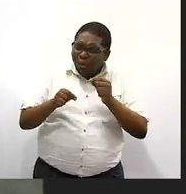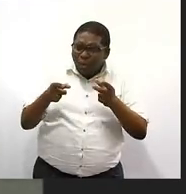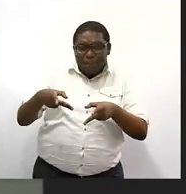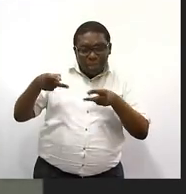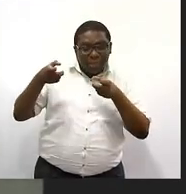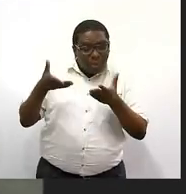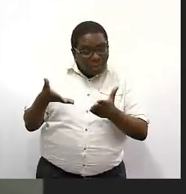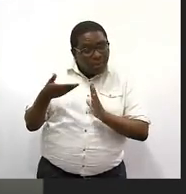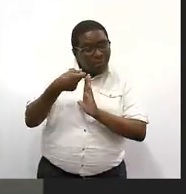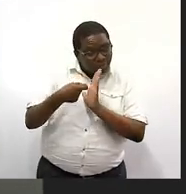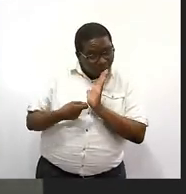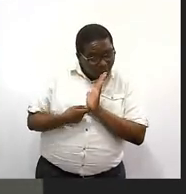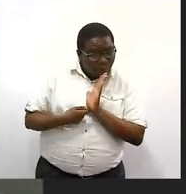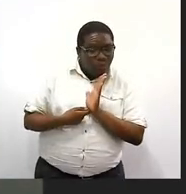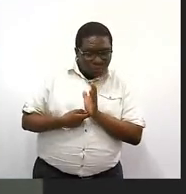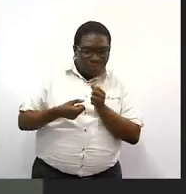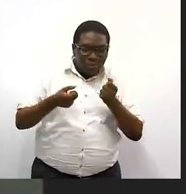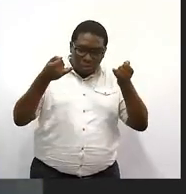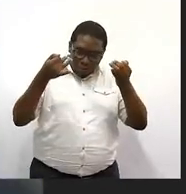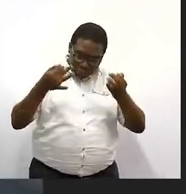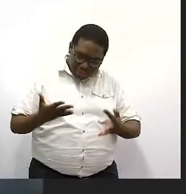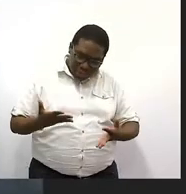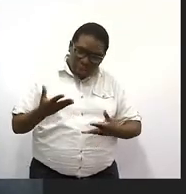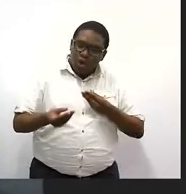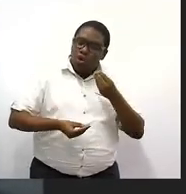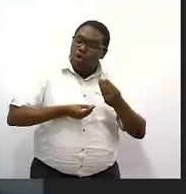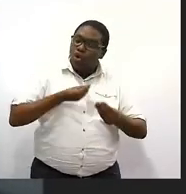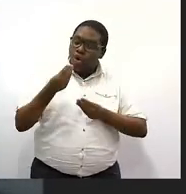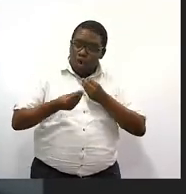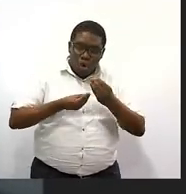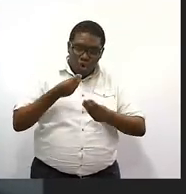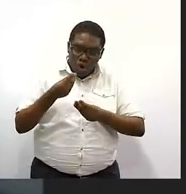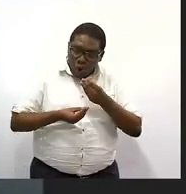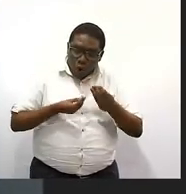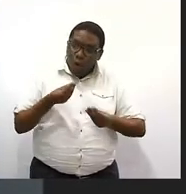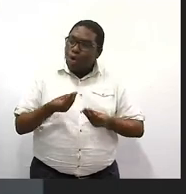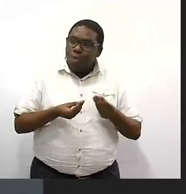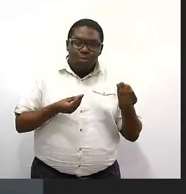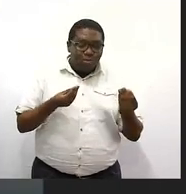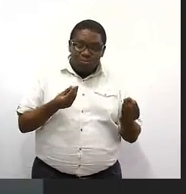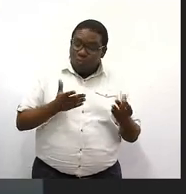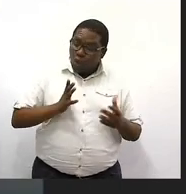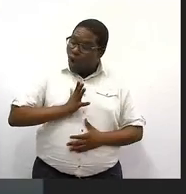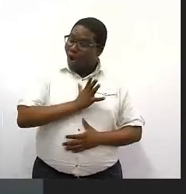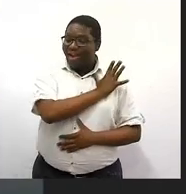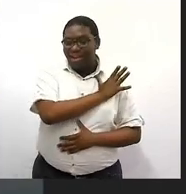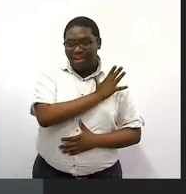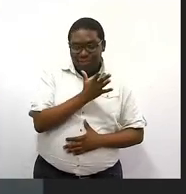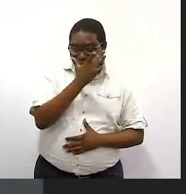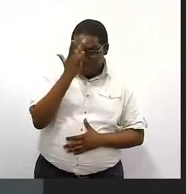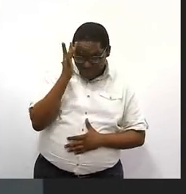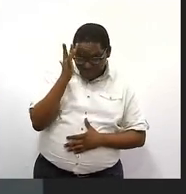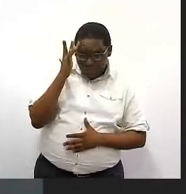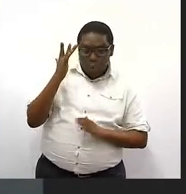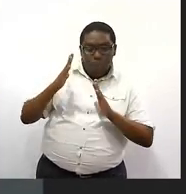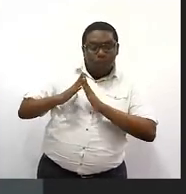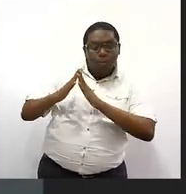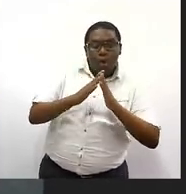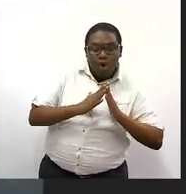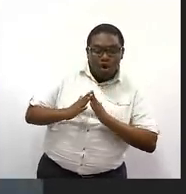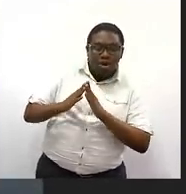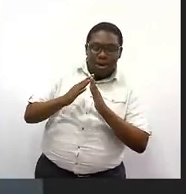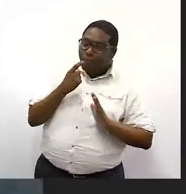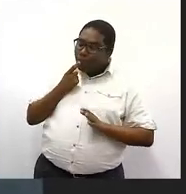ele vai fazer uma descrição das condições miseráveis em que vivem os habitantes às margens do rio